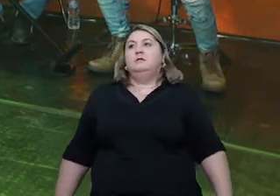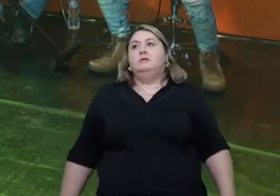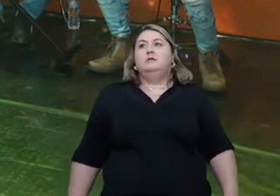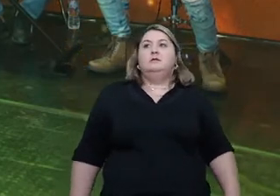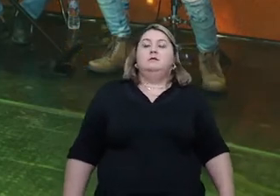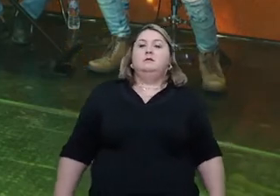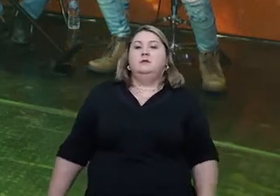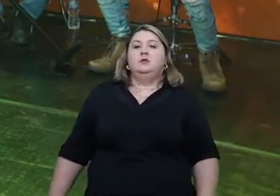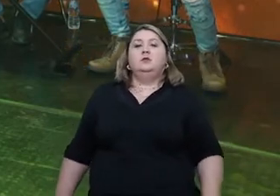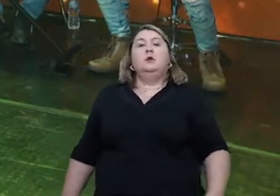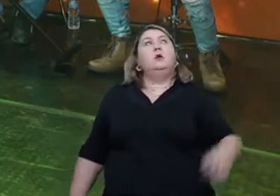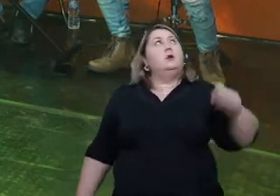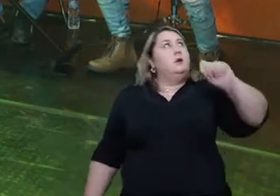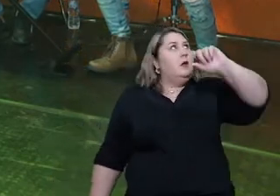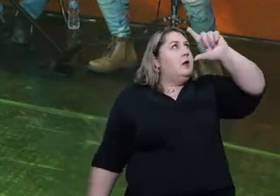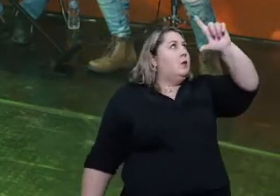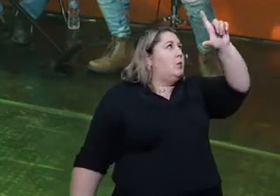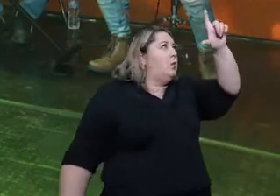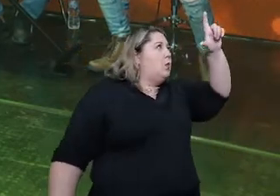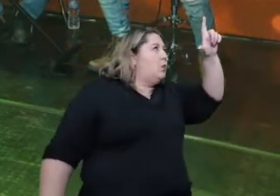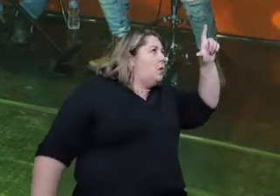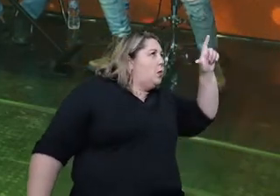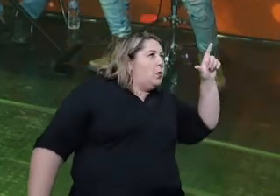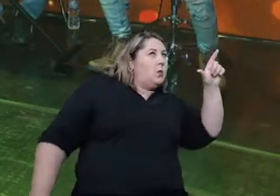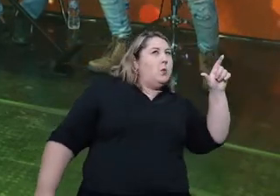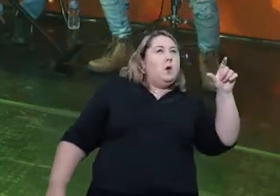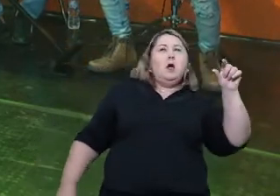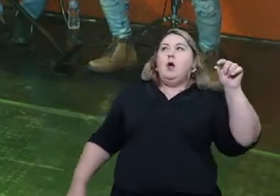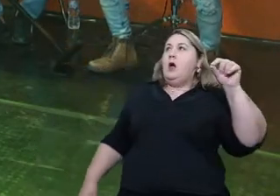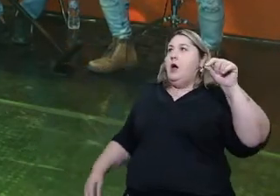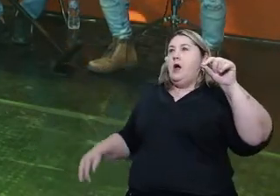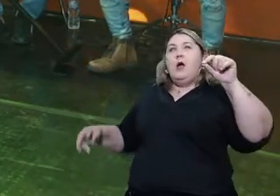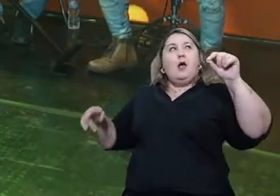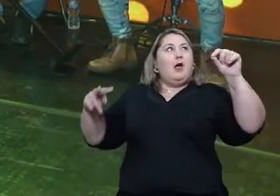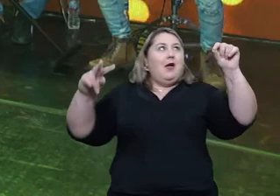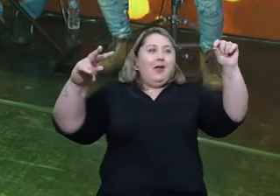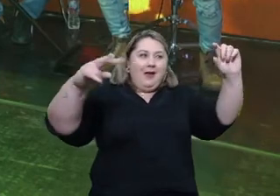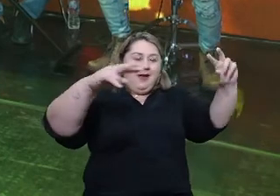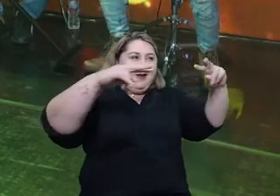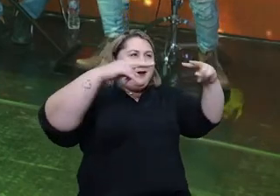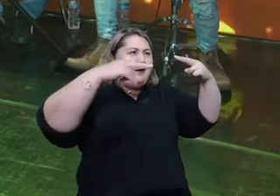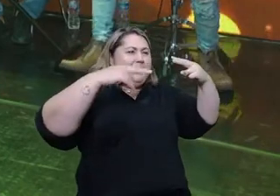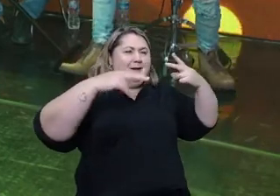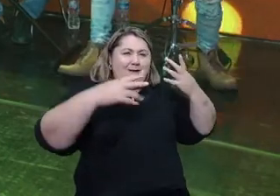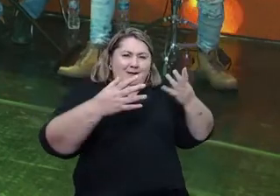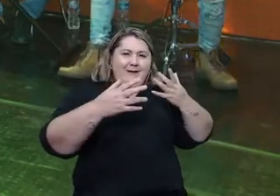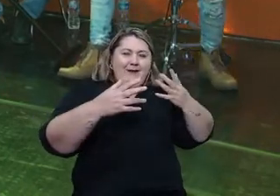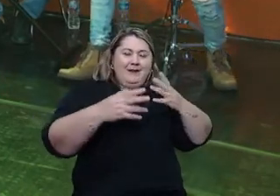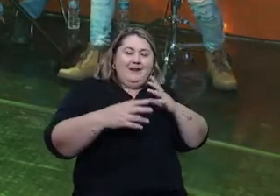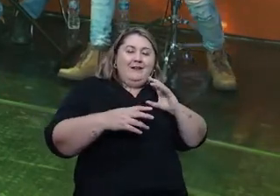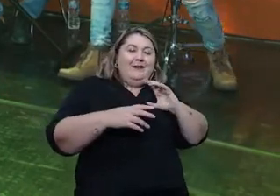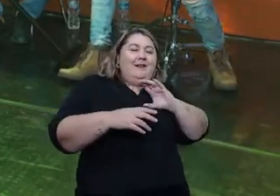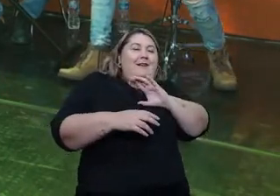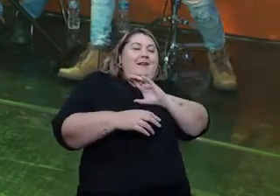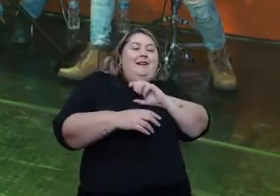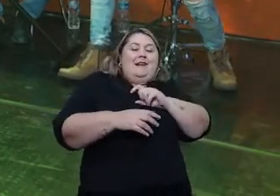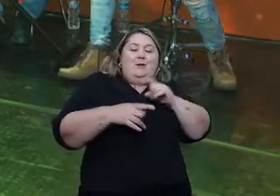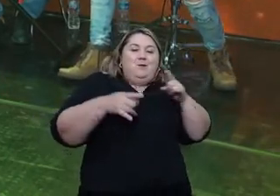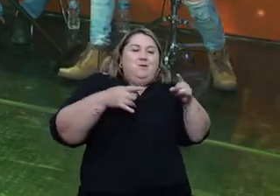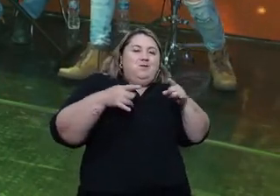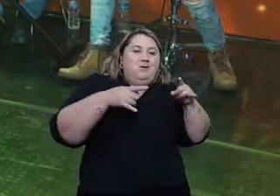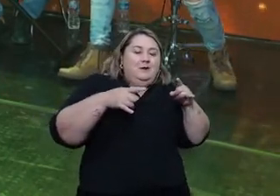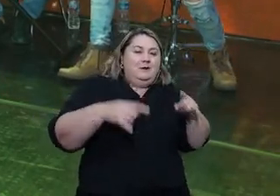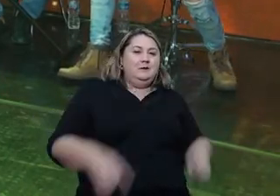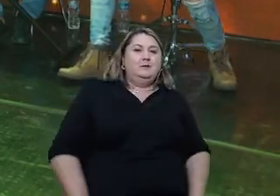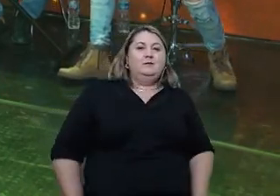Vem aos olhos da luz. resolvi te amar.